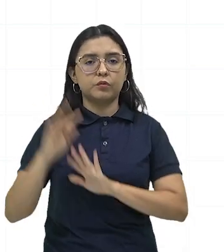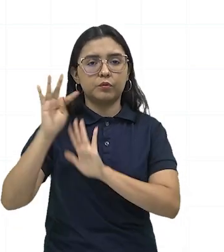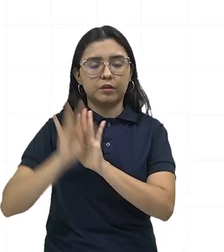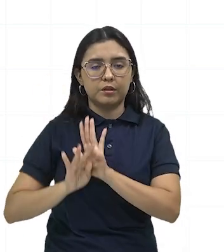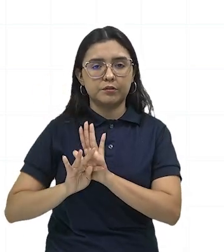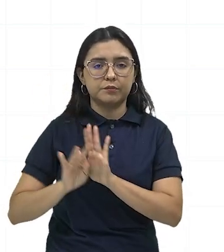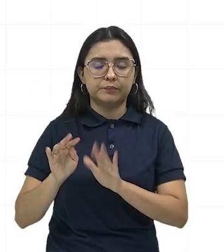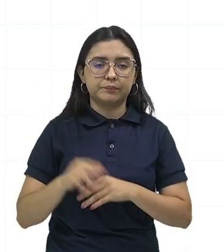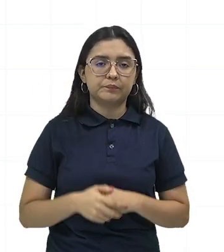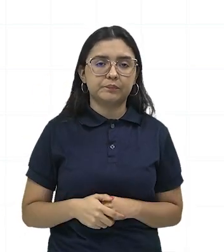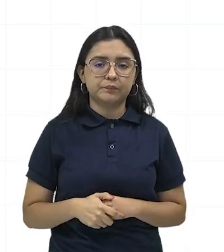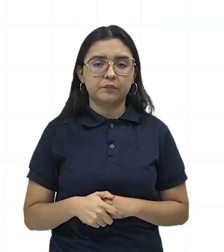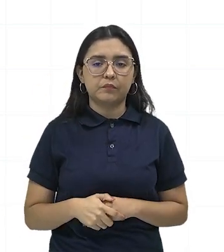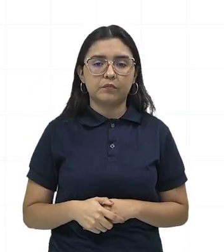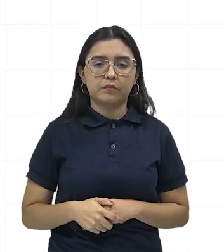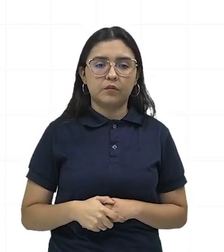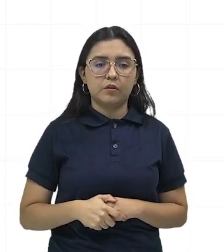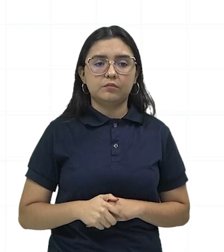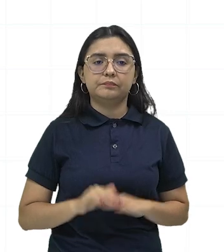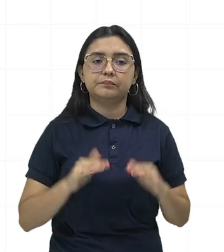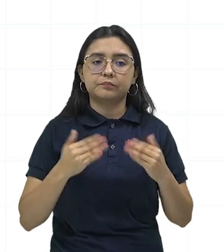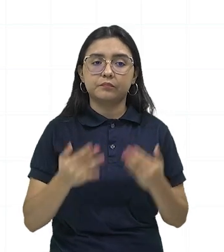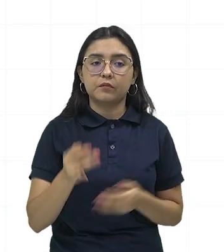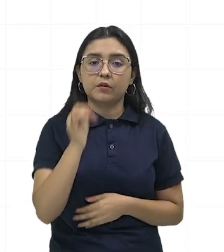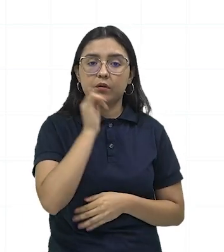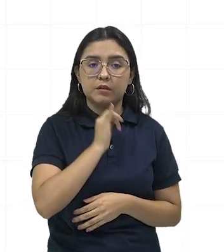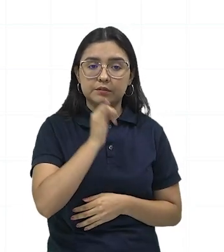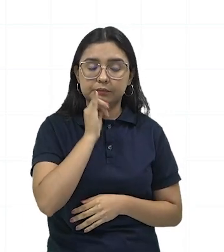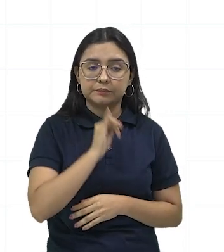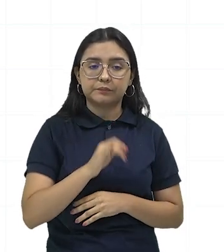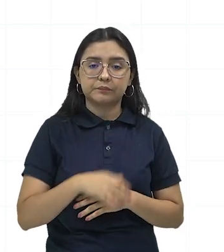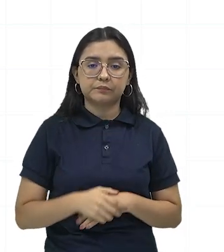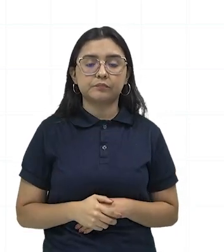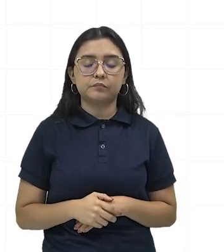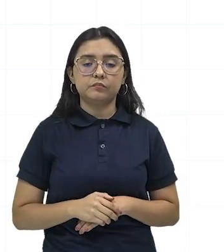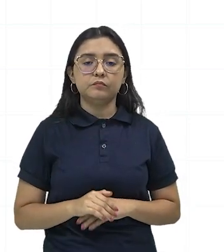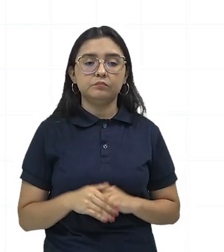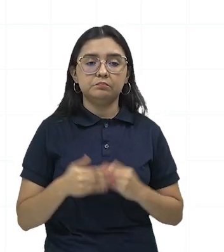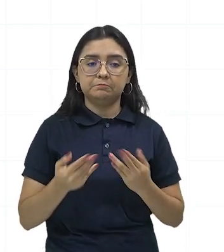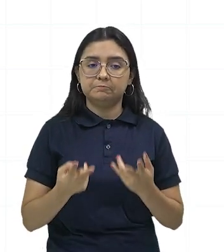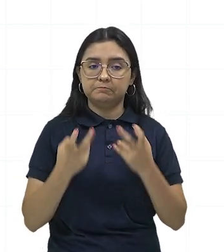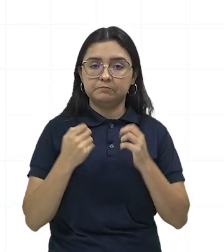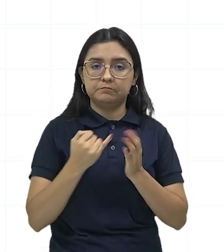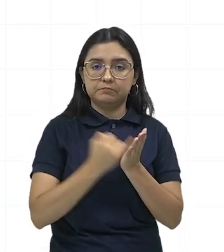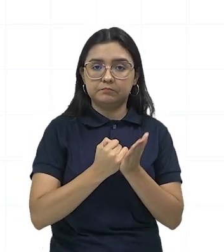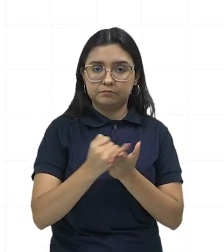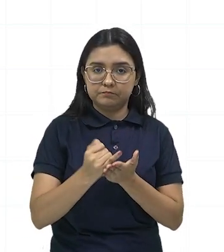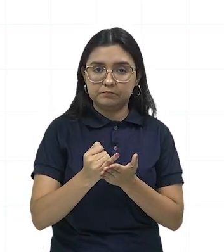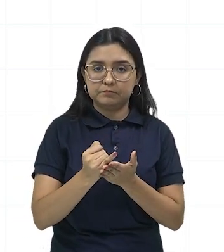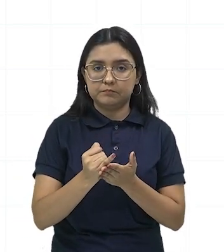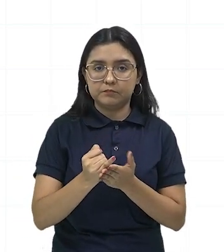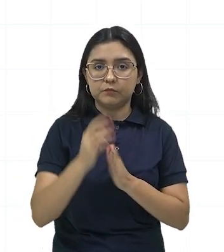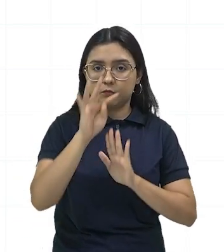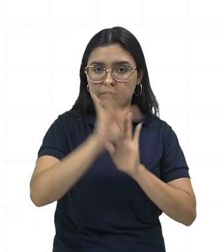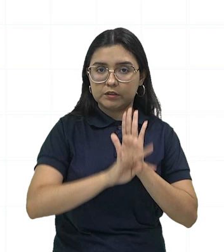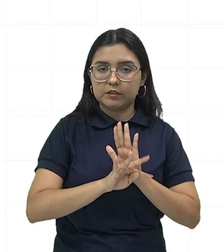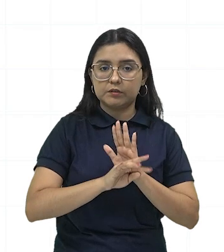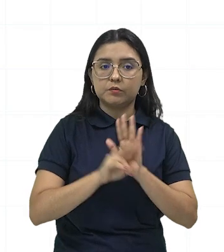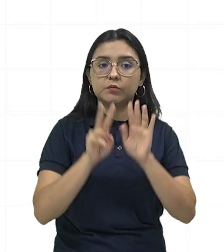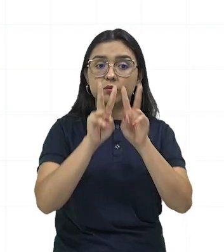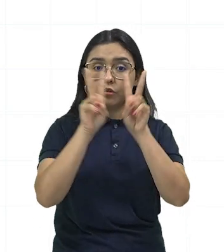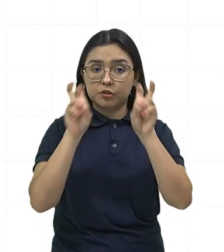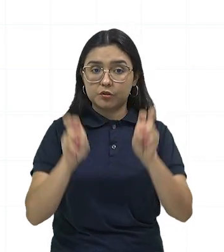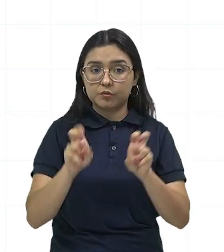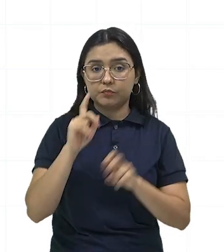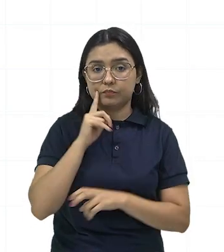você escreveu. Então, no nosso exemplo do nosso texto, observem como a introdução funciona. Lá no nosso título, né,